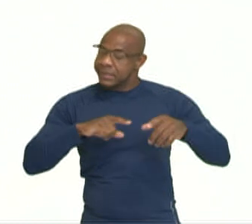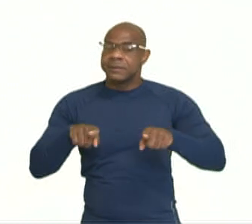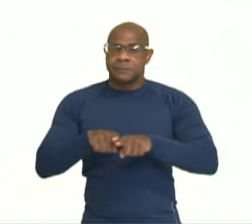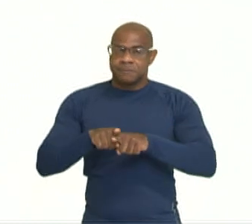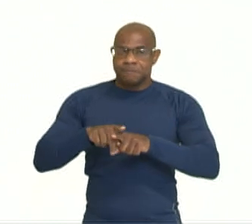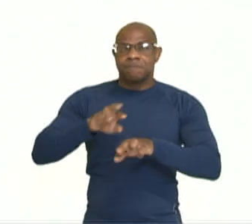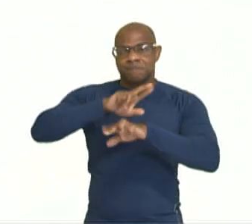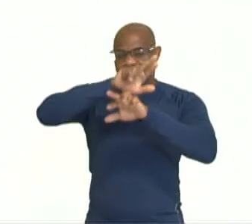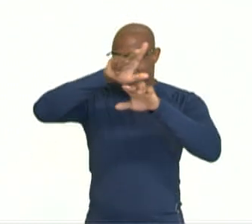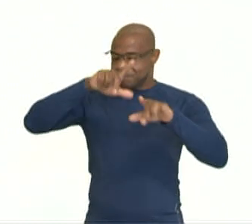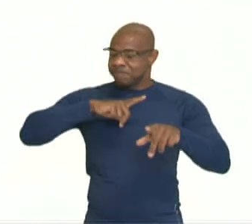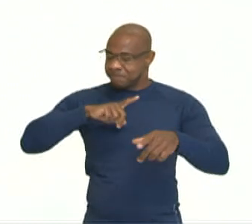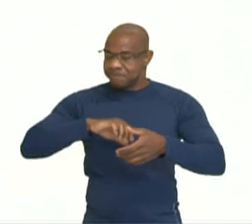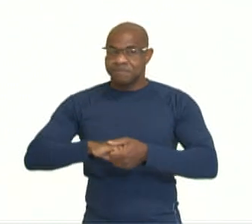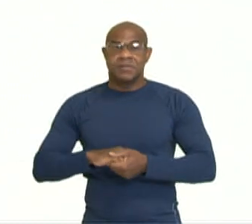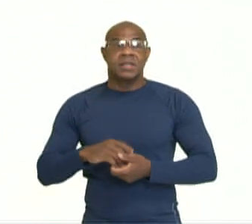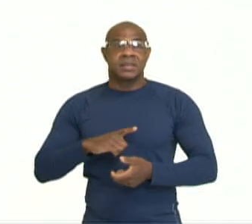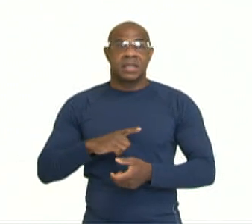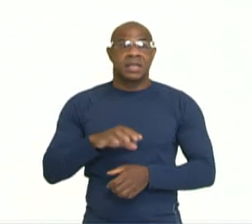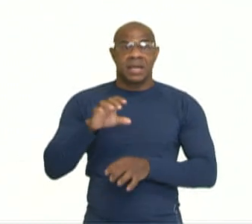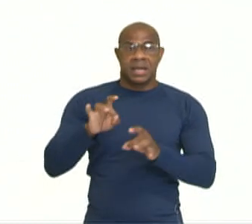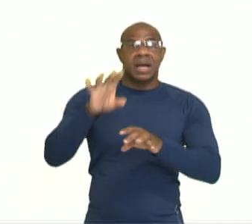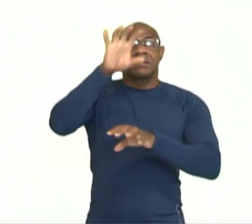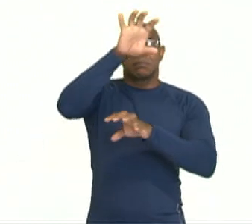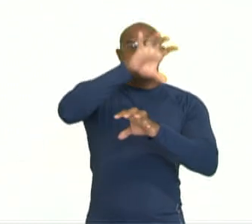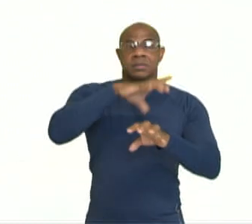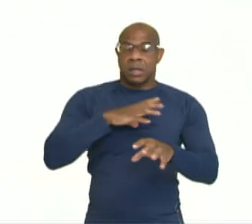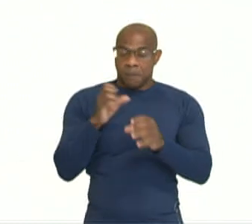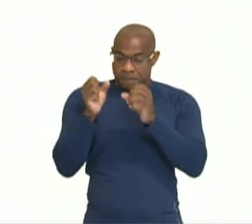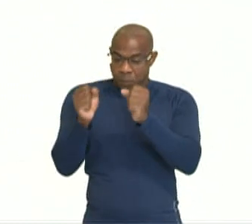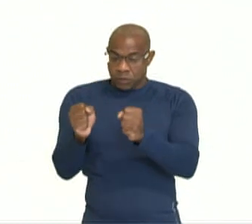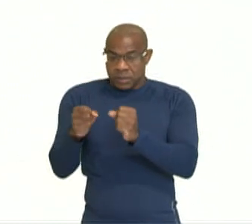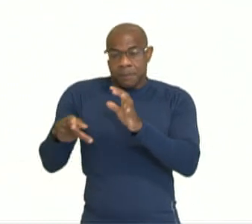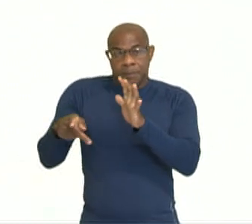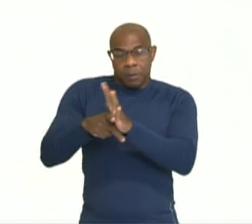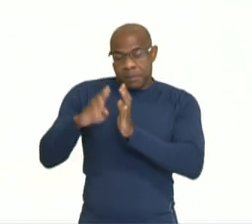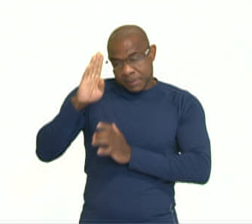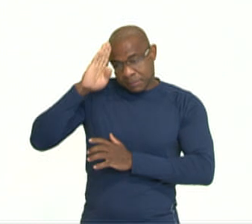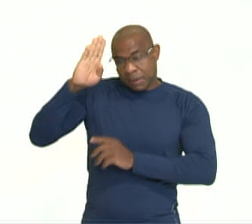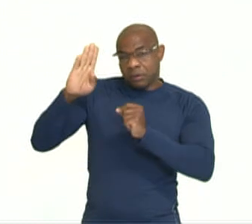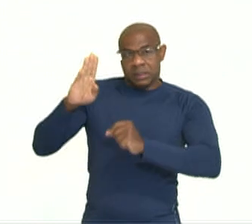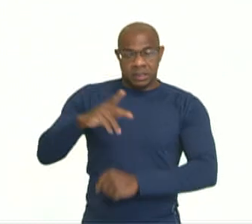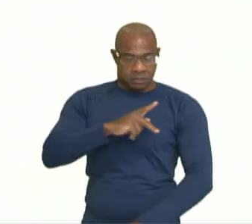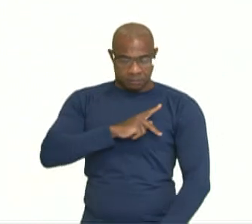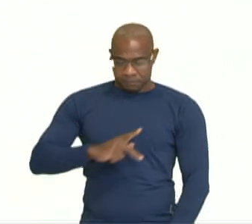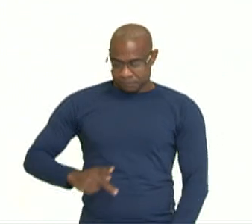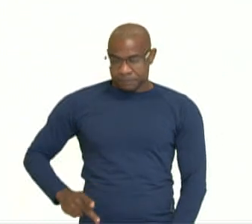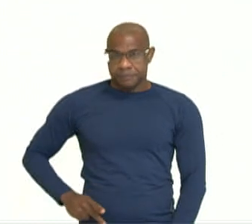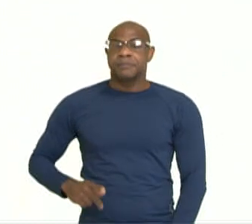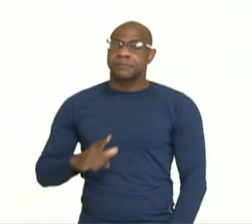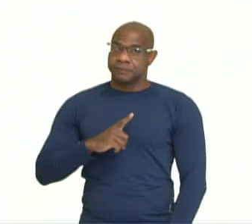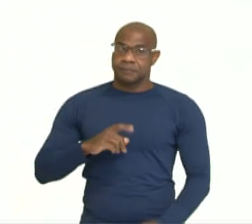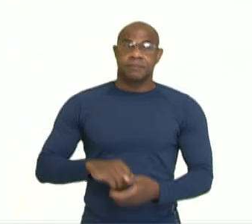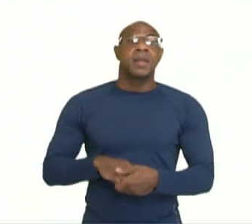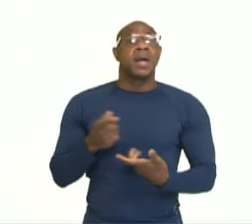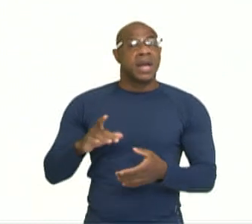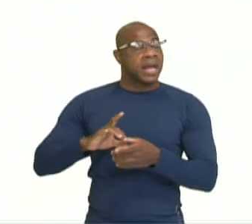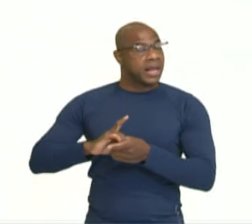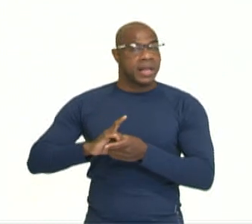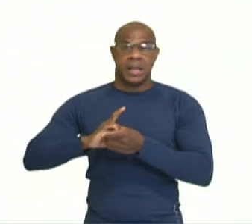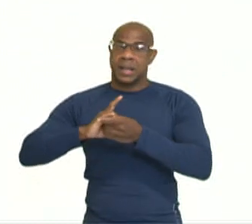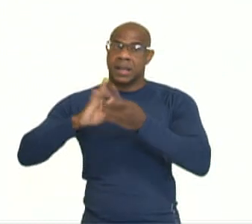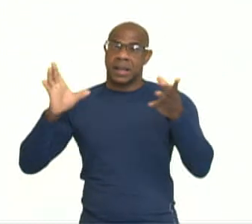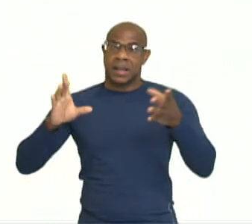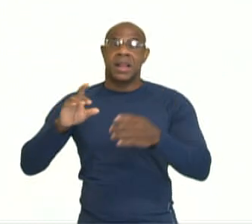identificação unitária e estabelecem um poder central, centralizado na figura da União. É democrática porque você